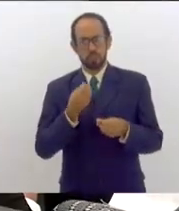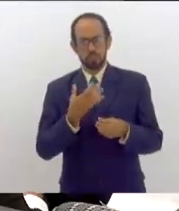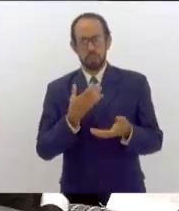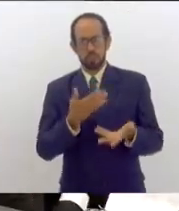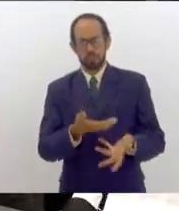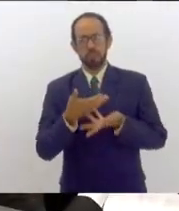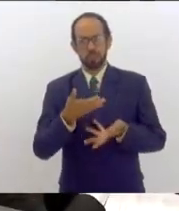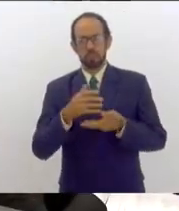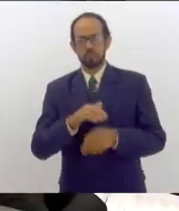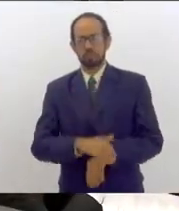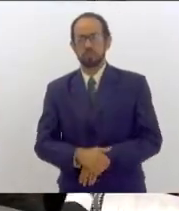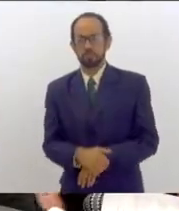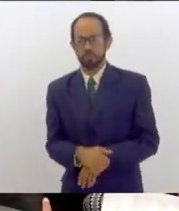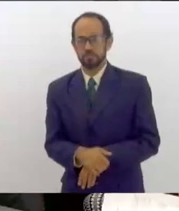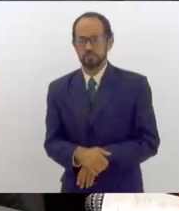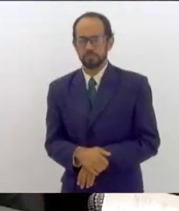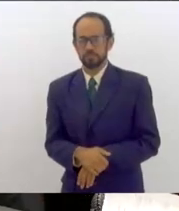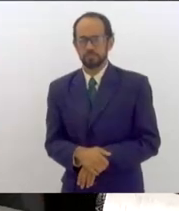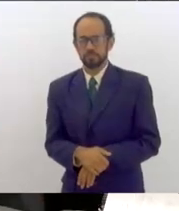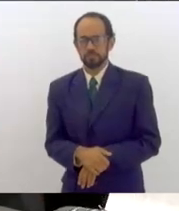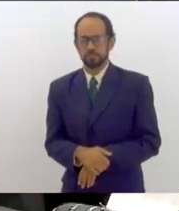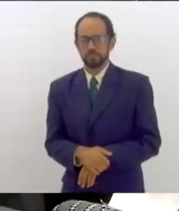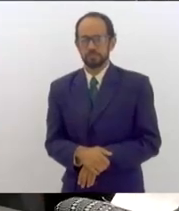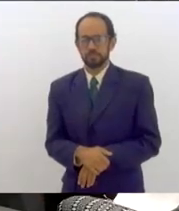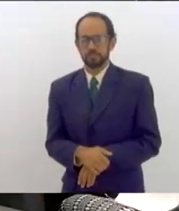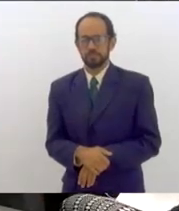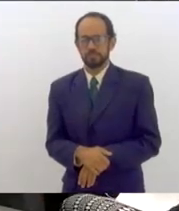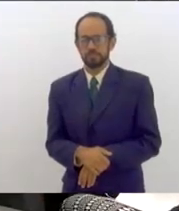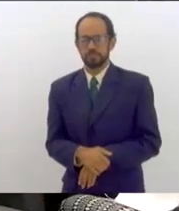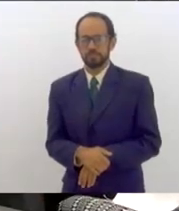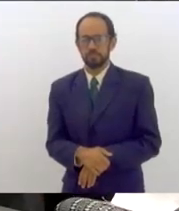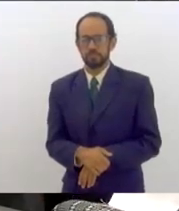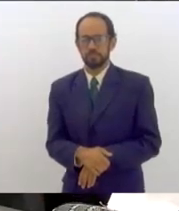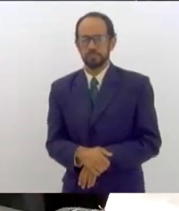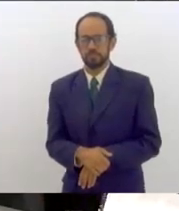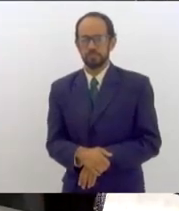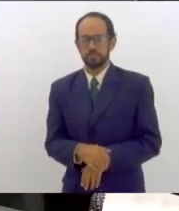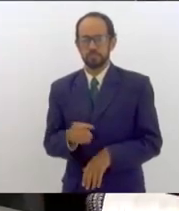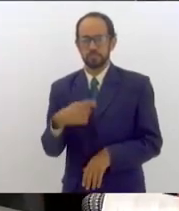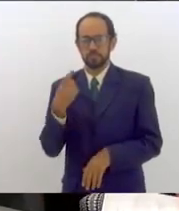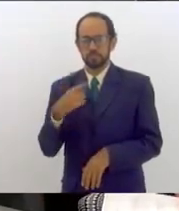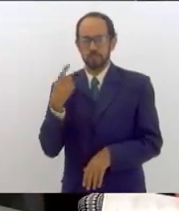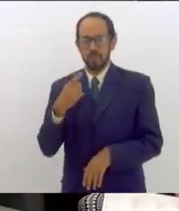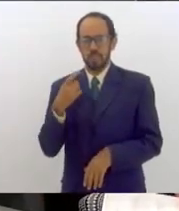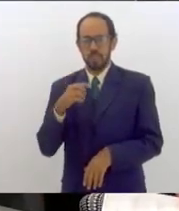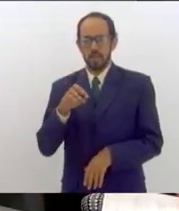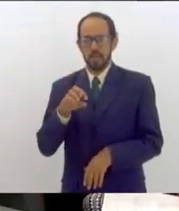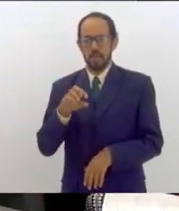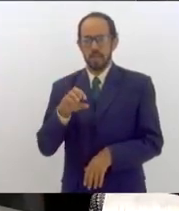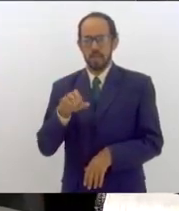bem-vindos deputada Carla Machado